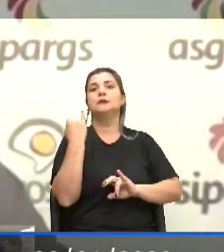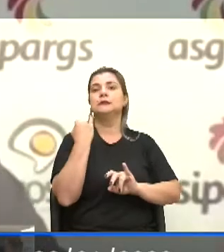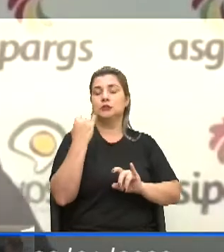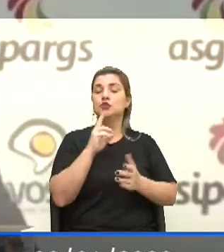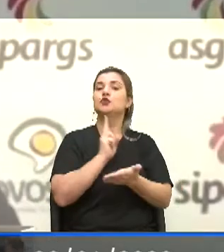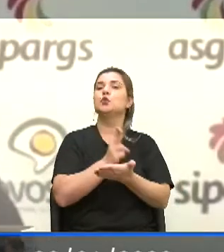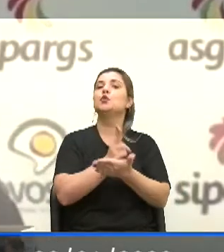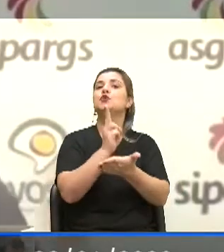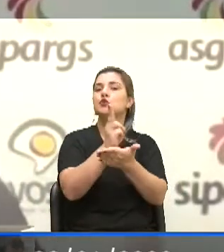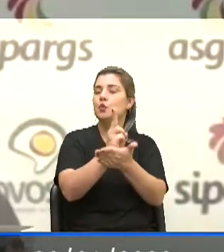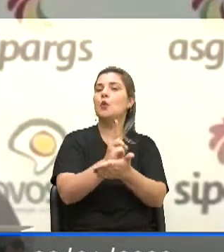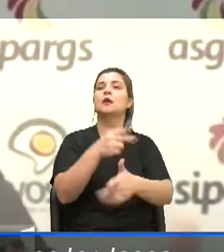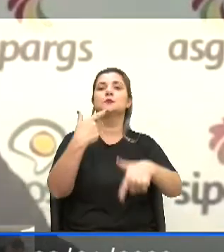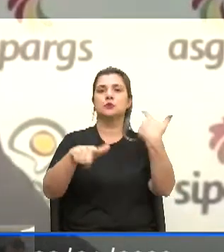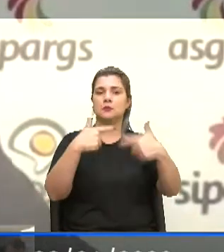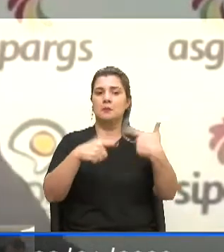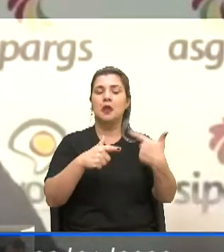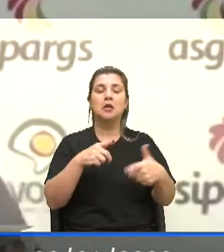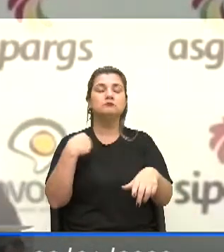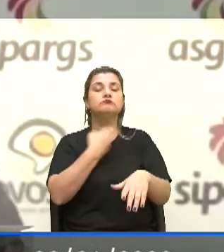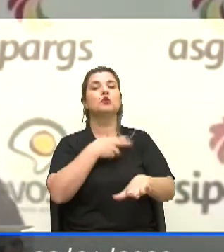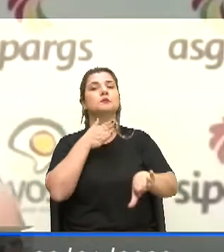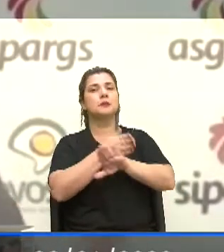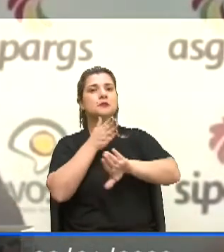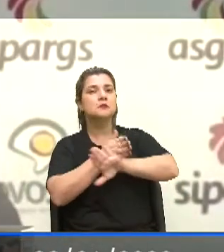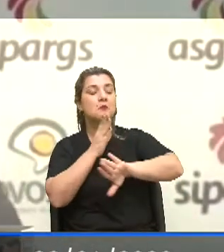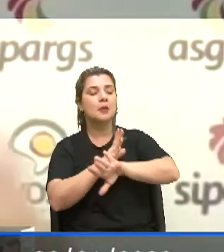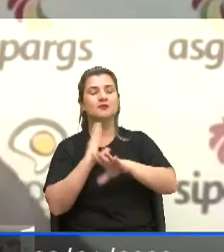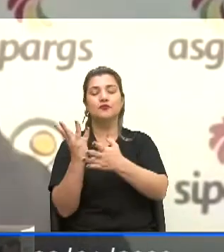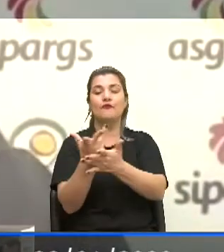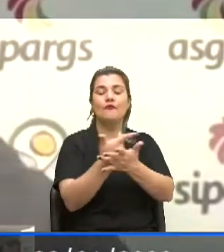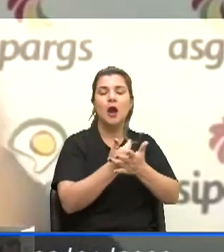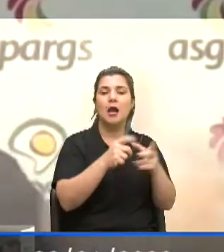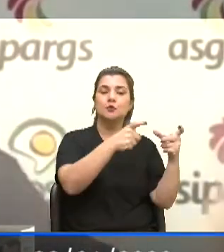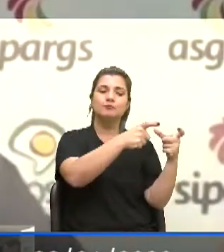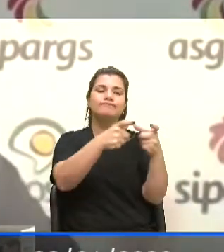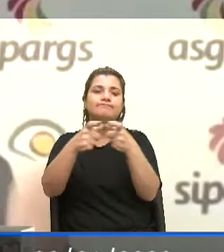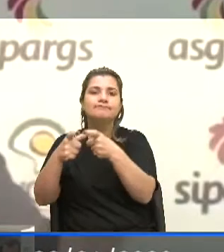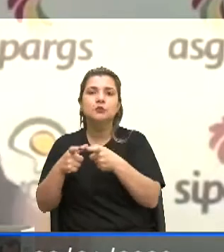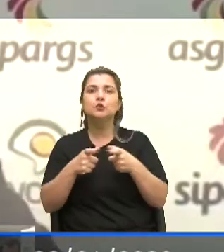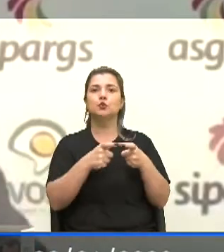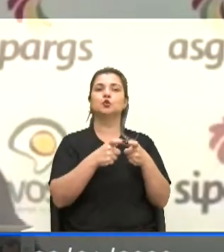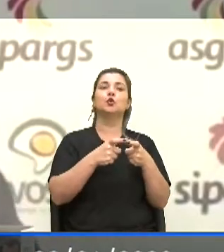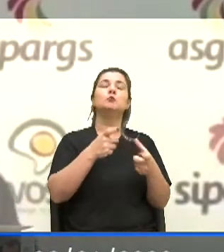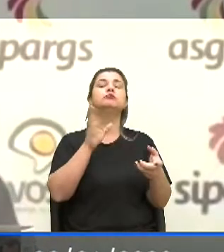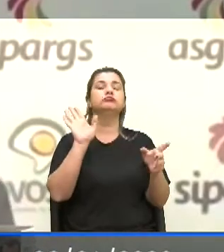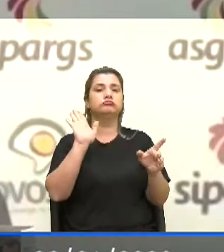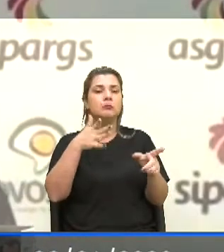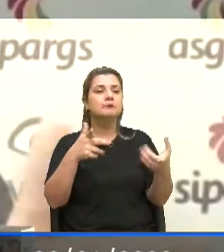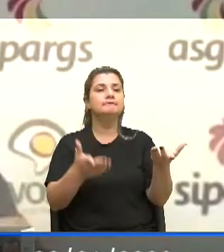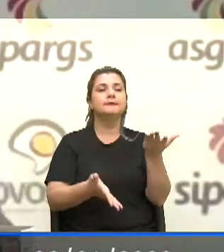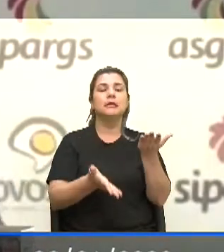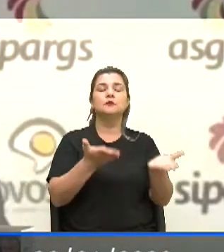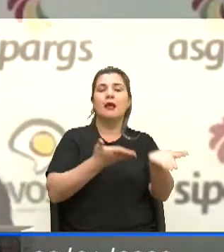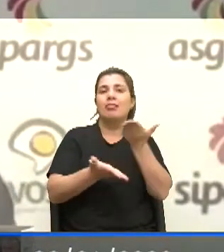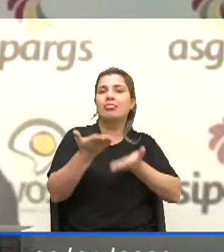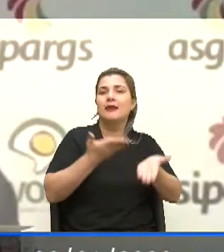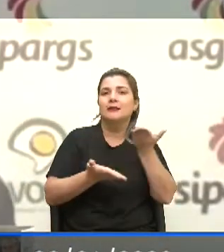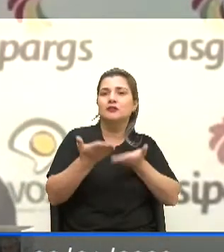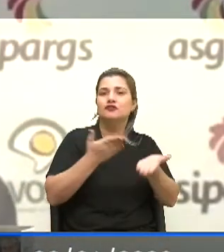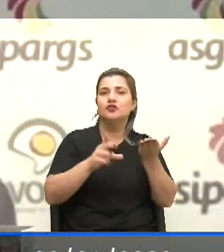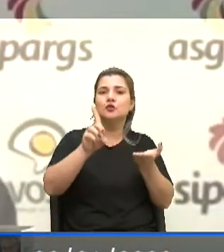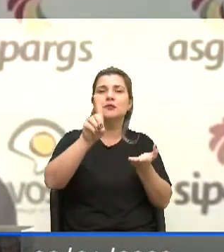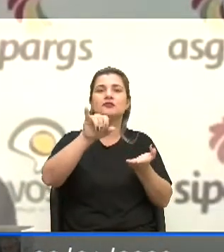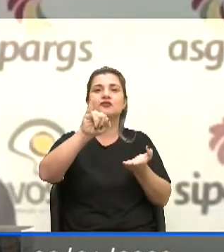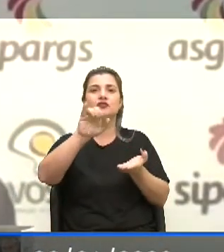gente participa de vários grupos, temos atendido as diretrizes da nossa instituição nacional, presidida pelo Francisco Turra e